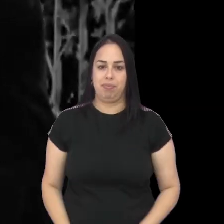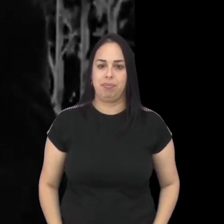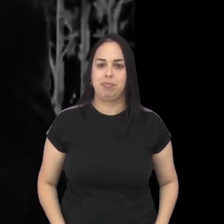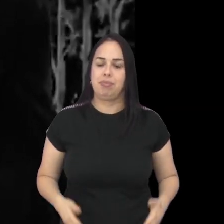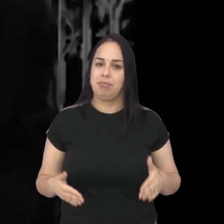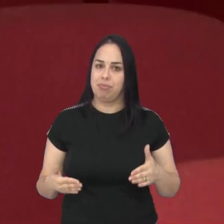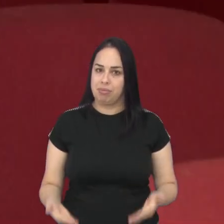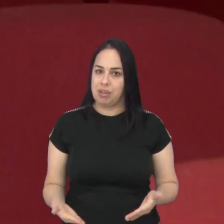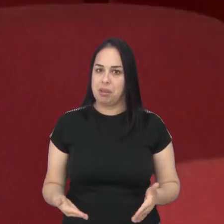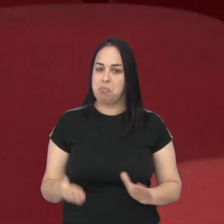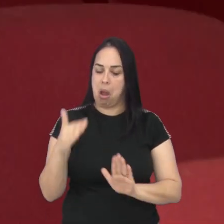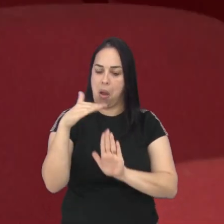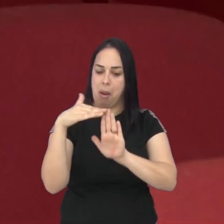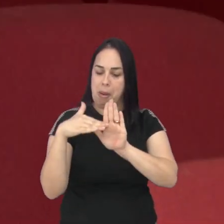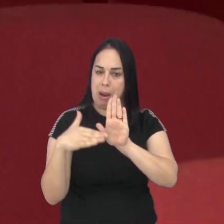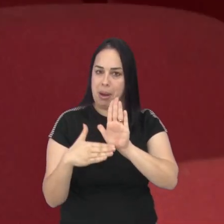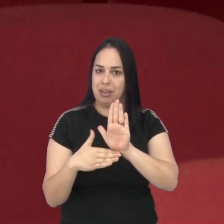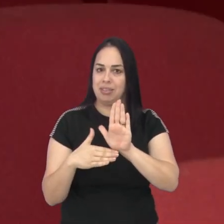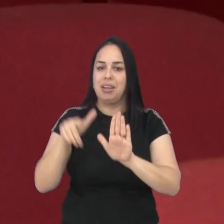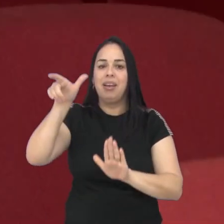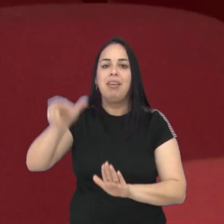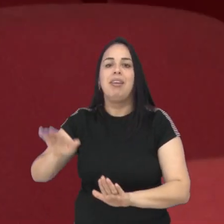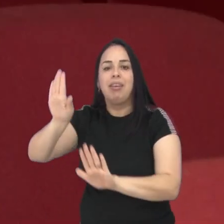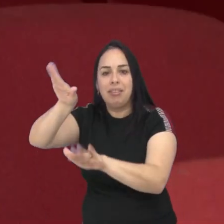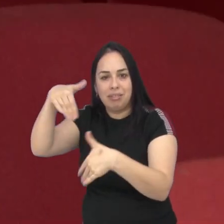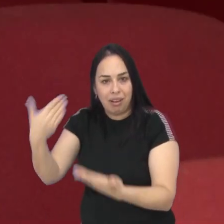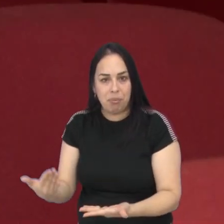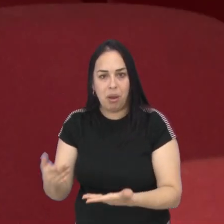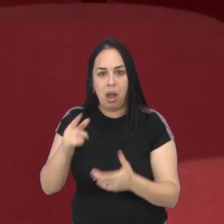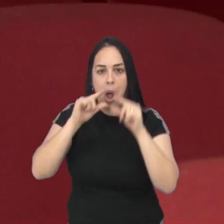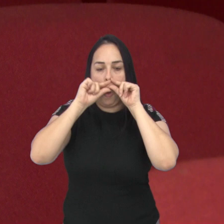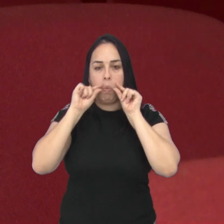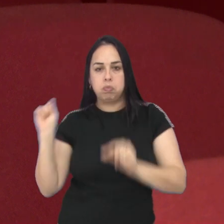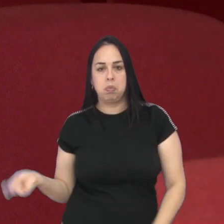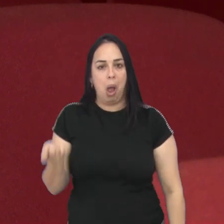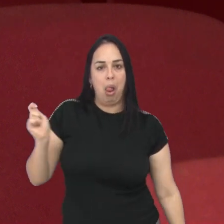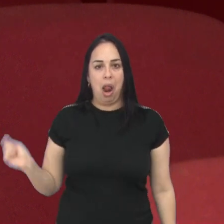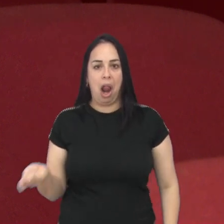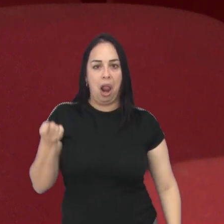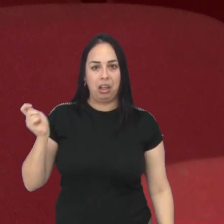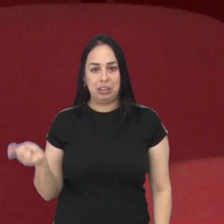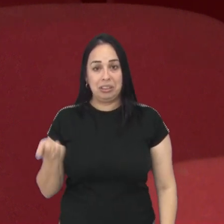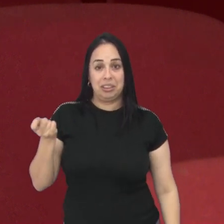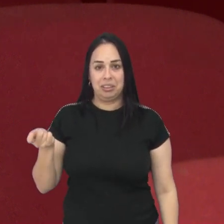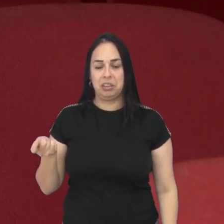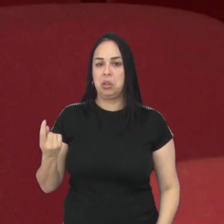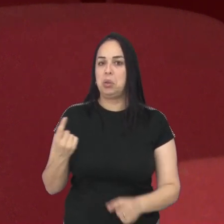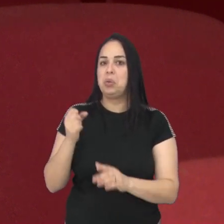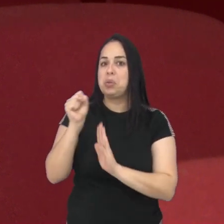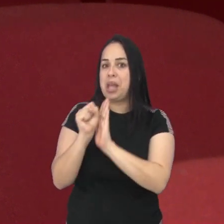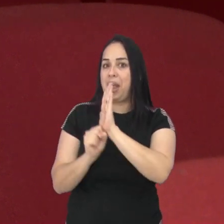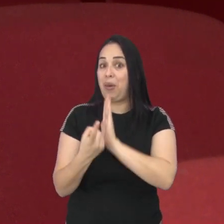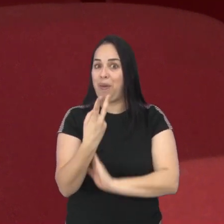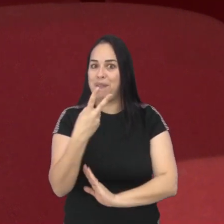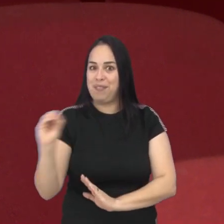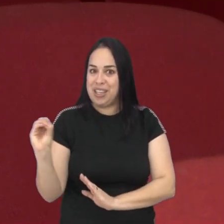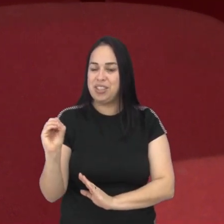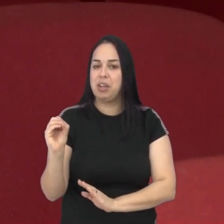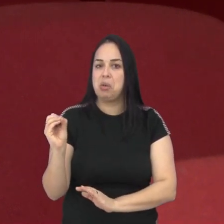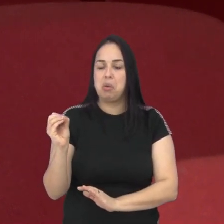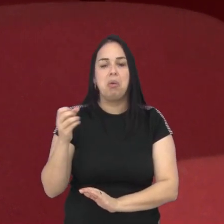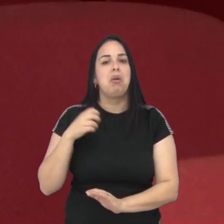Cine Santana. Para abrir as programações, o homenageado será Charlie Chaplin, comediante que no século